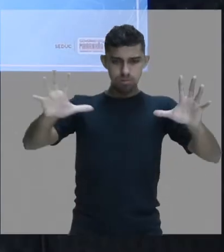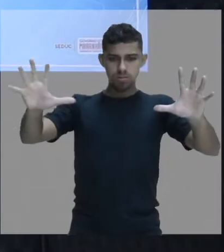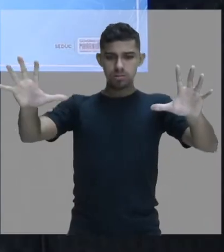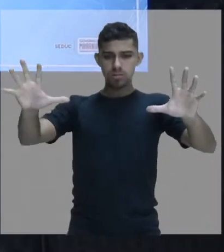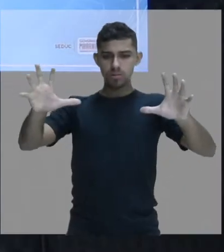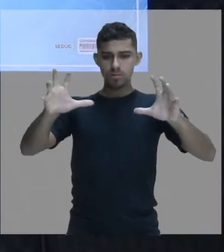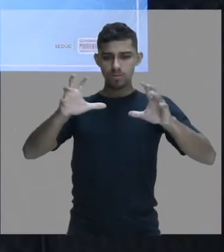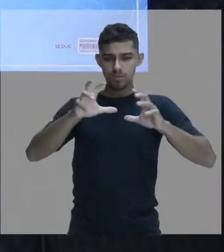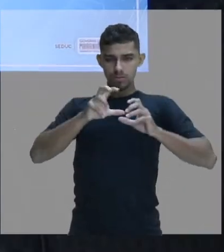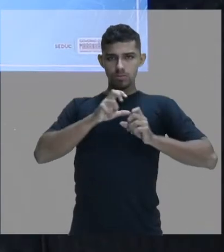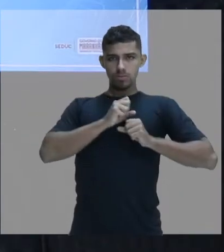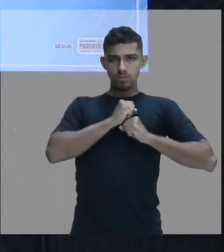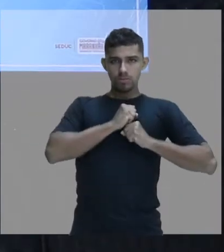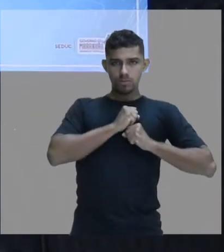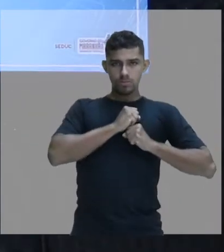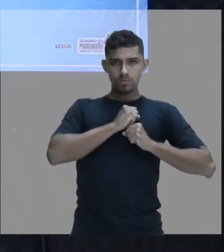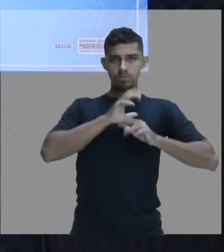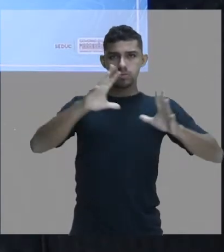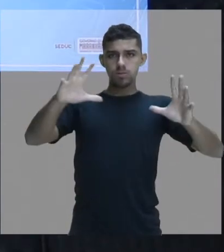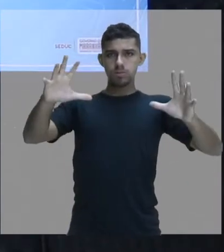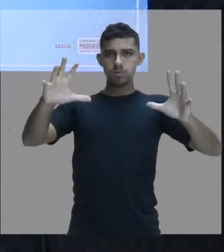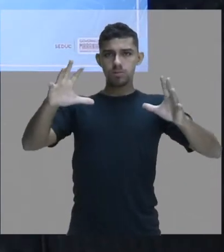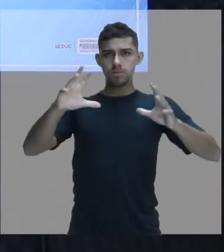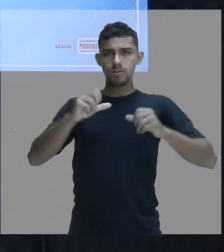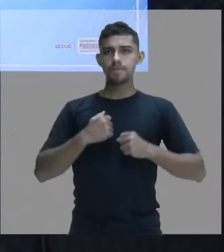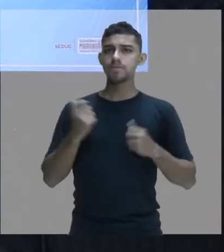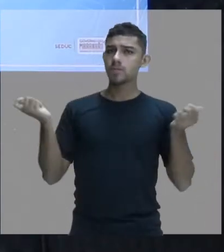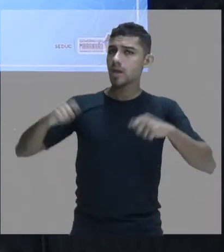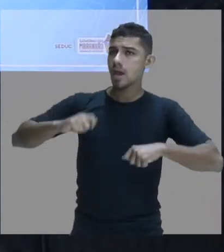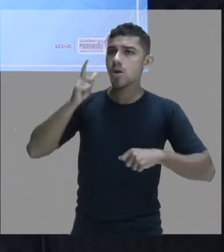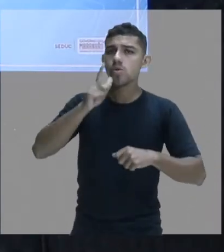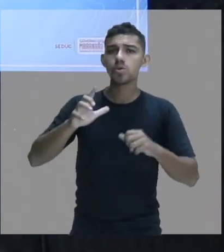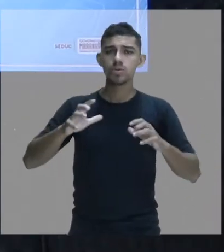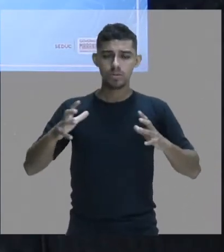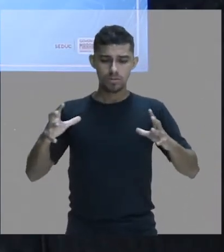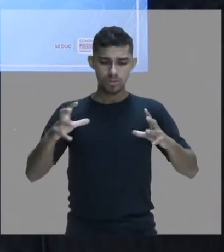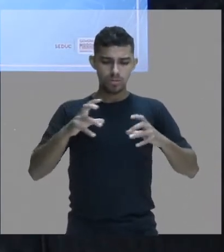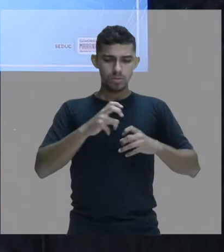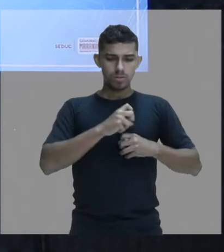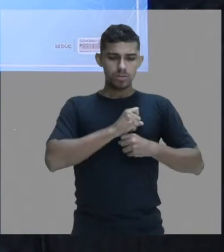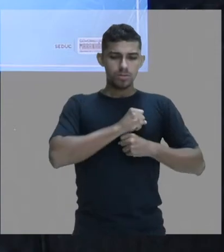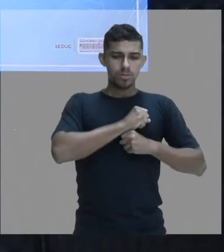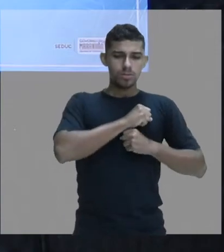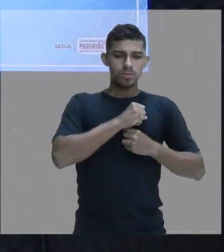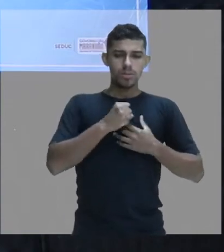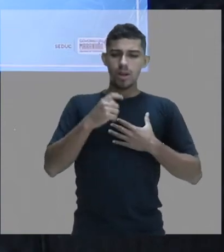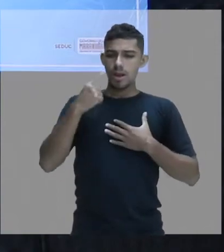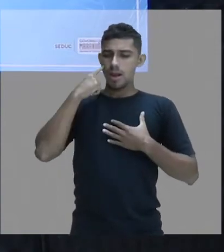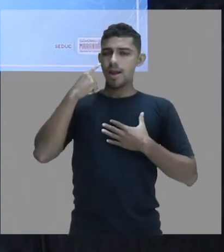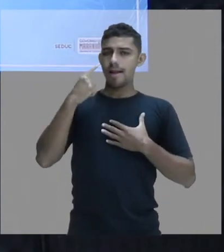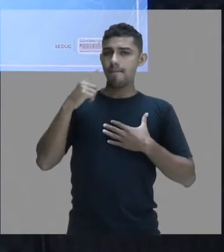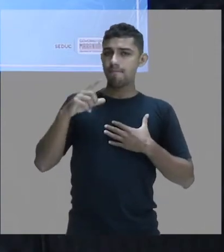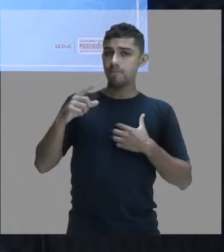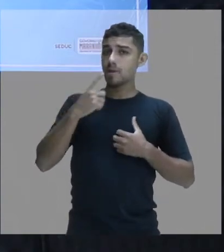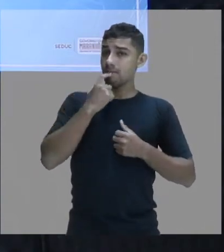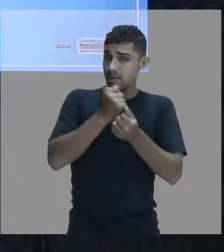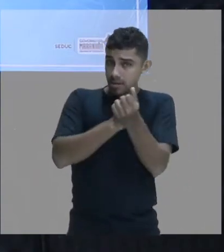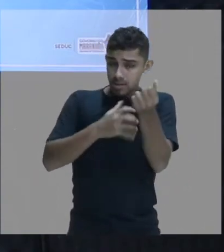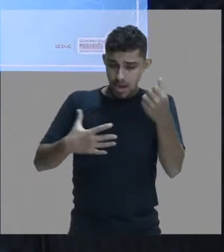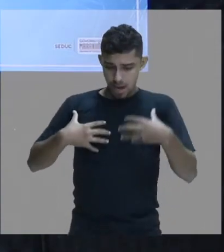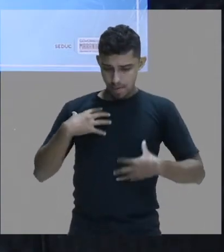uma contração. O que acontece? Ele contraiu, esse sangue ele vai para todo o corpo. Ele